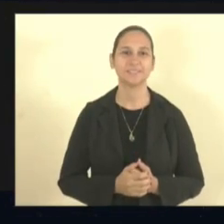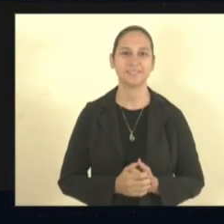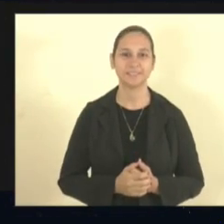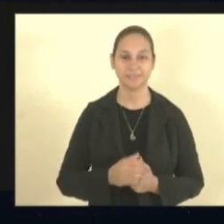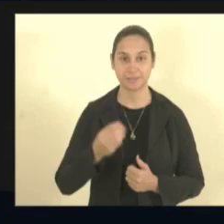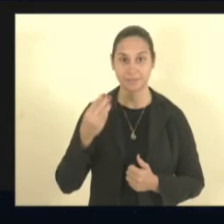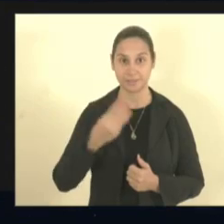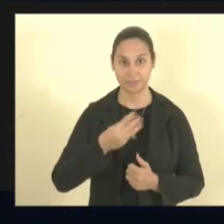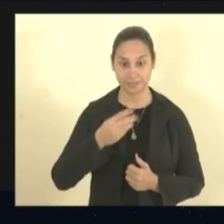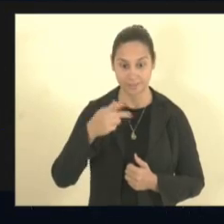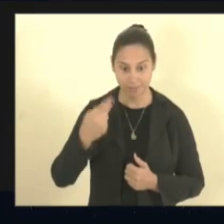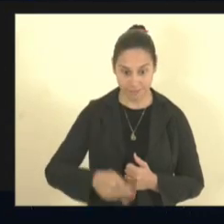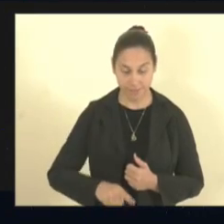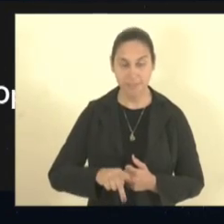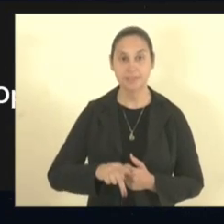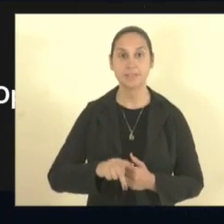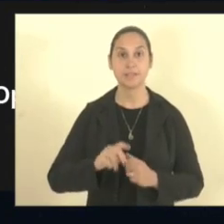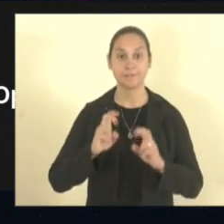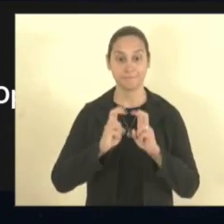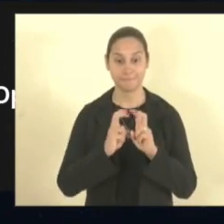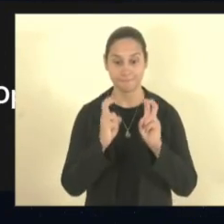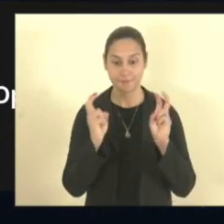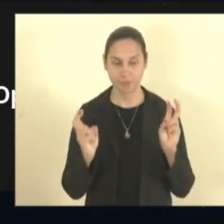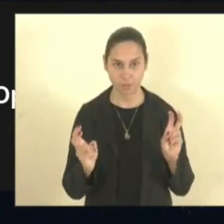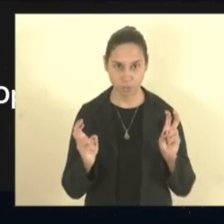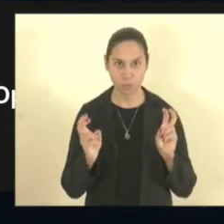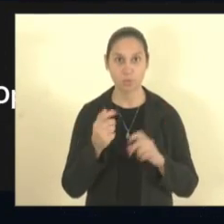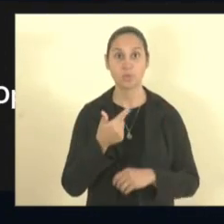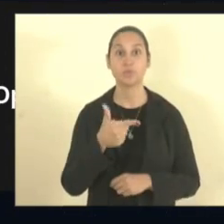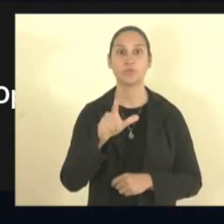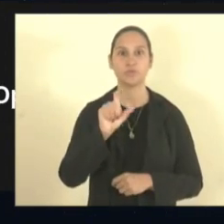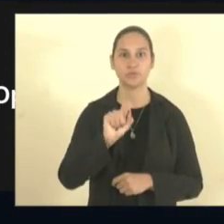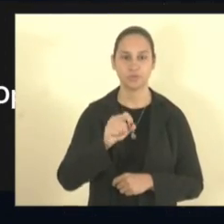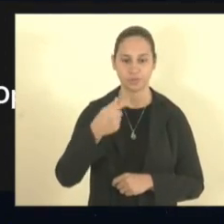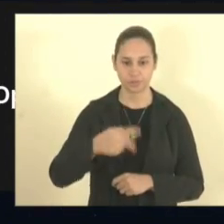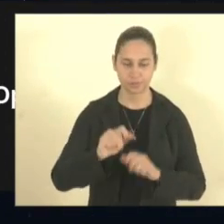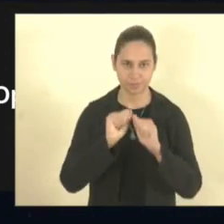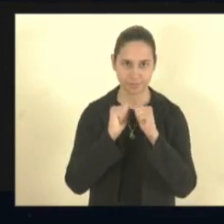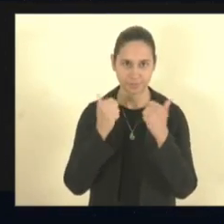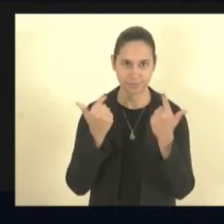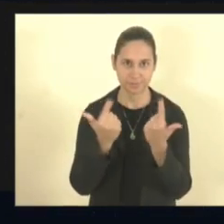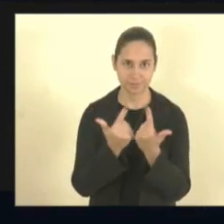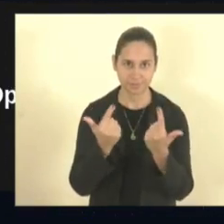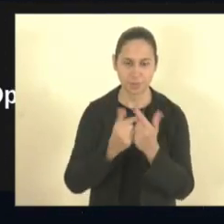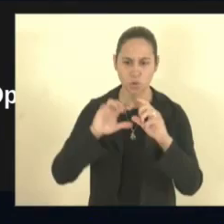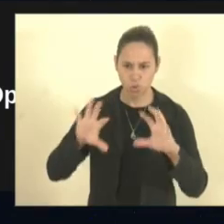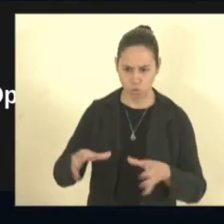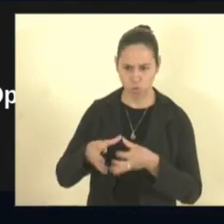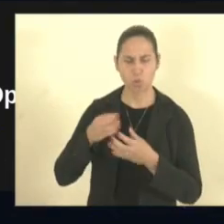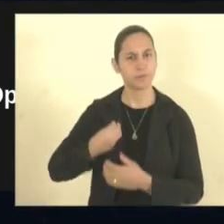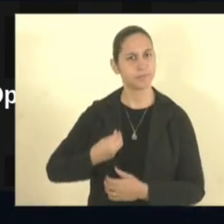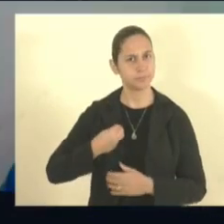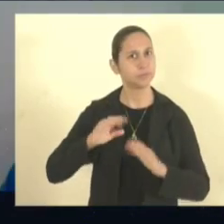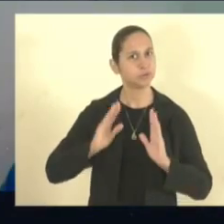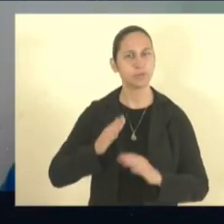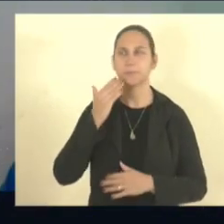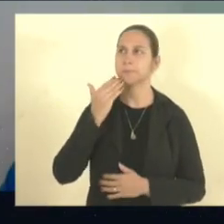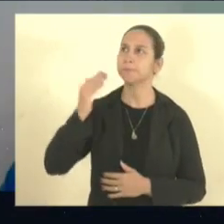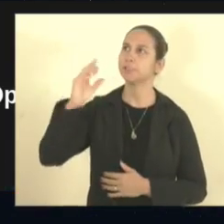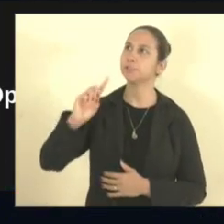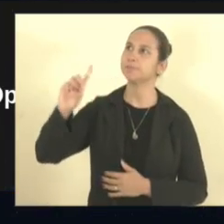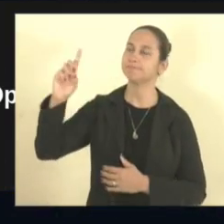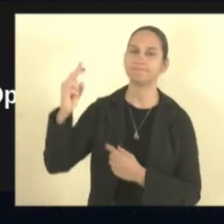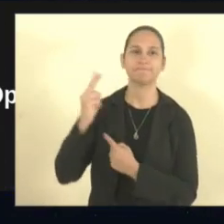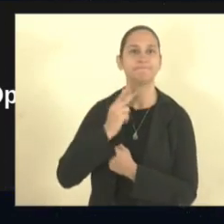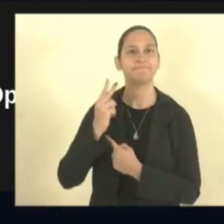83ª sessão ordinária virtual da 20ª legislatura. Havendo quórum, invocando a proteção de